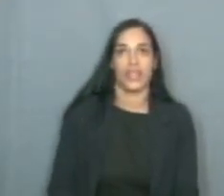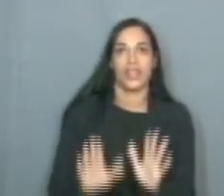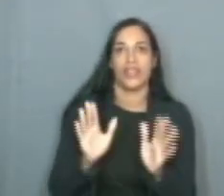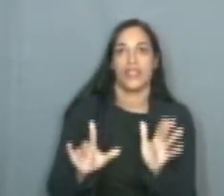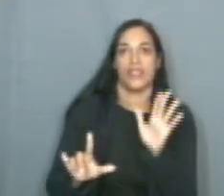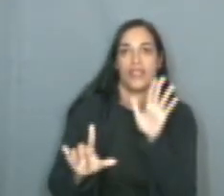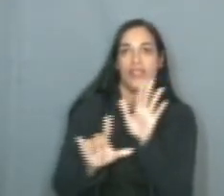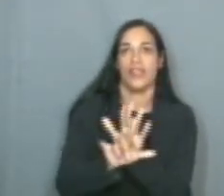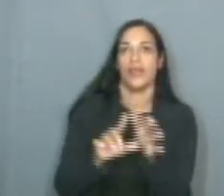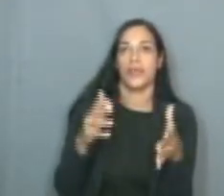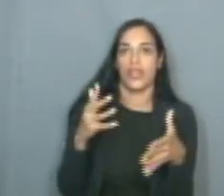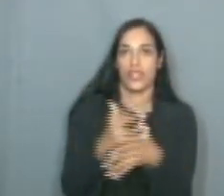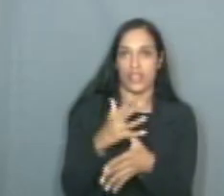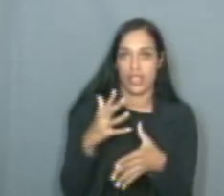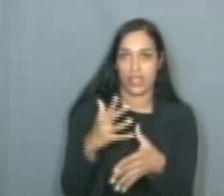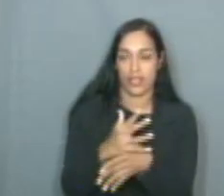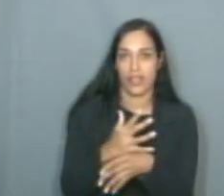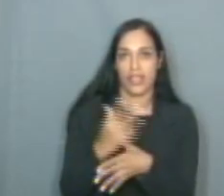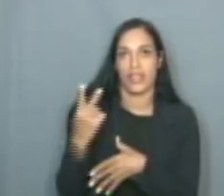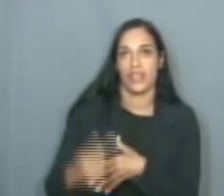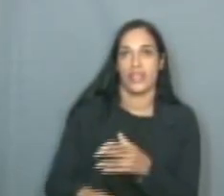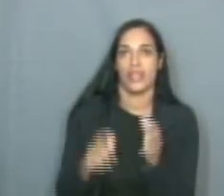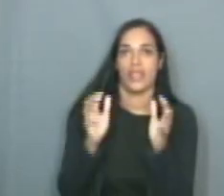do Recife,